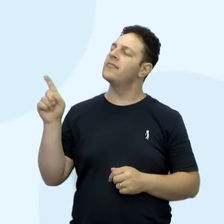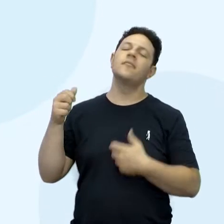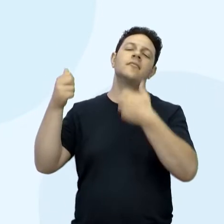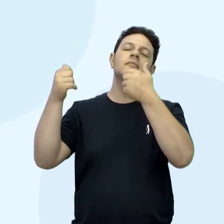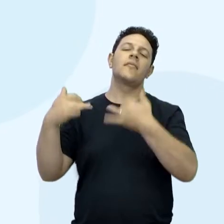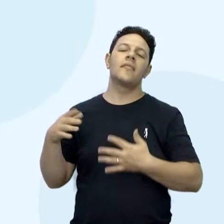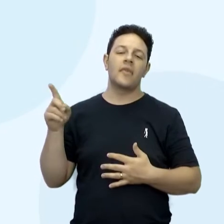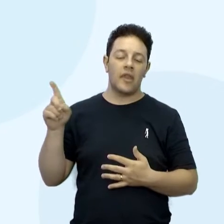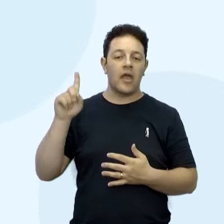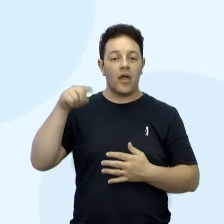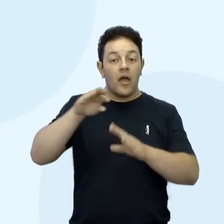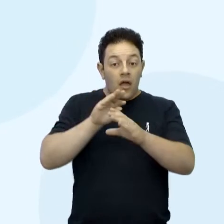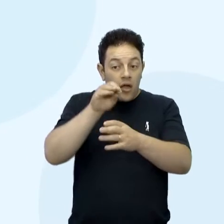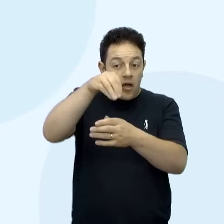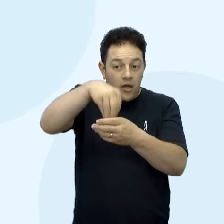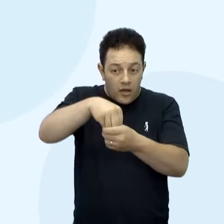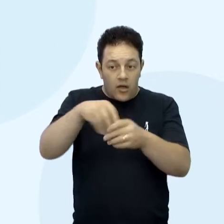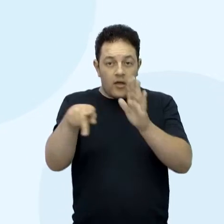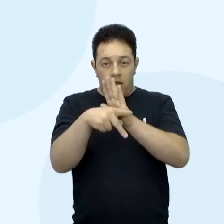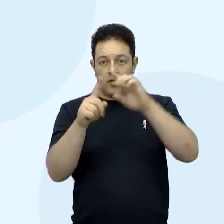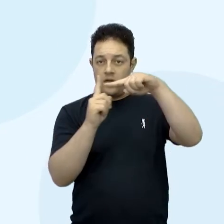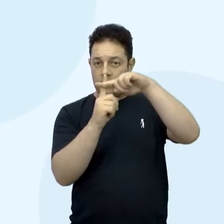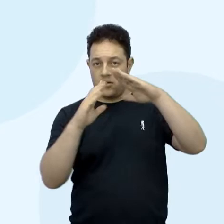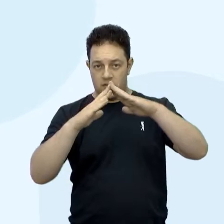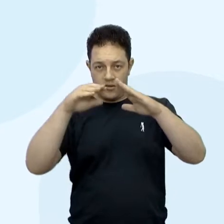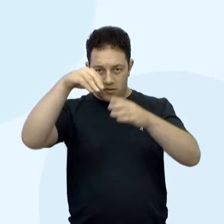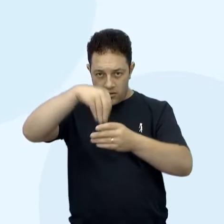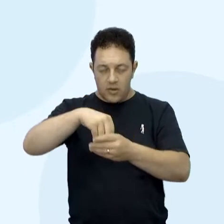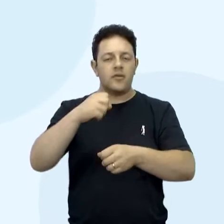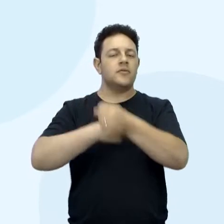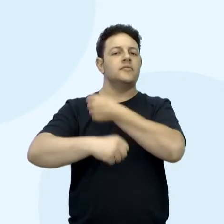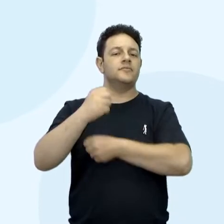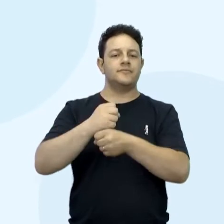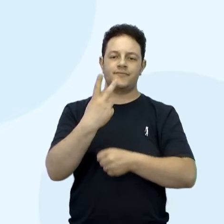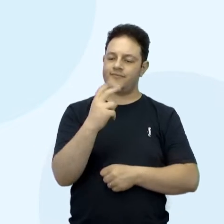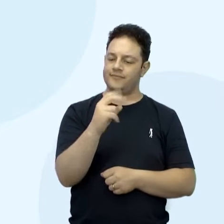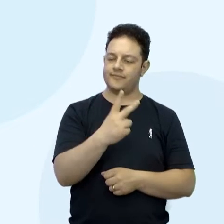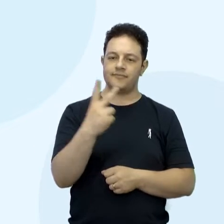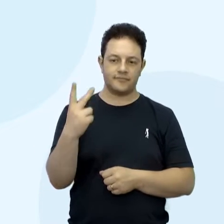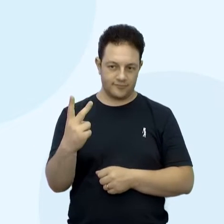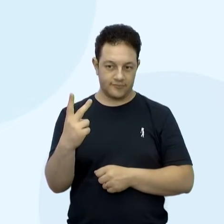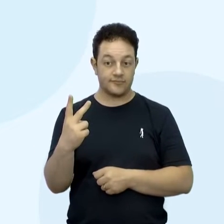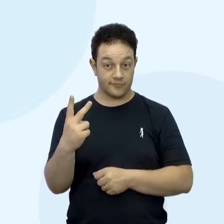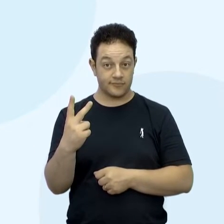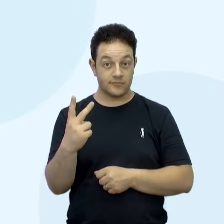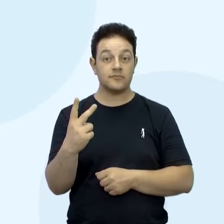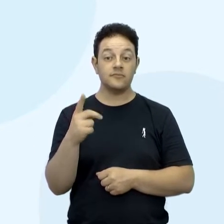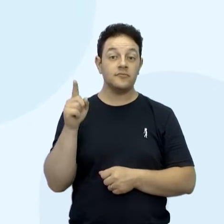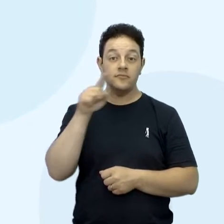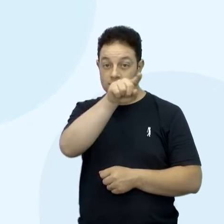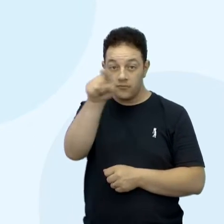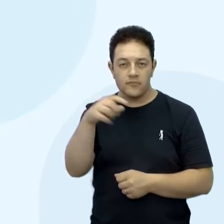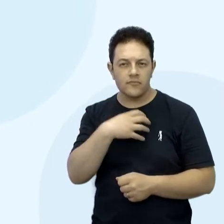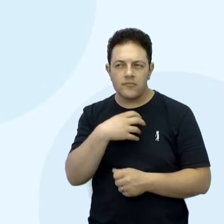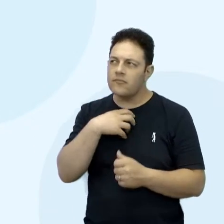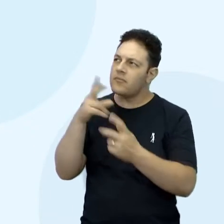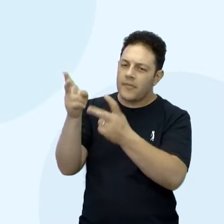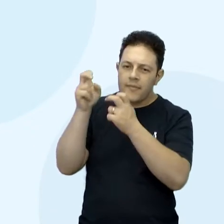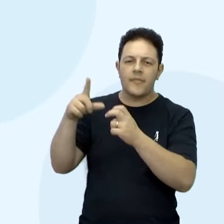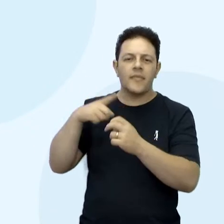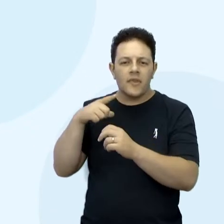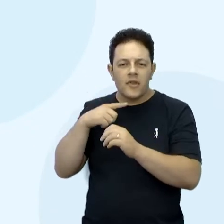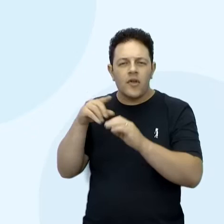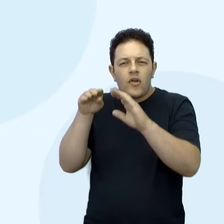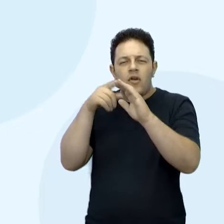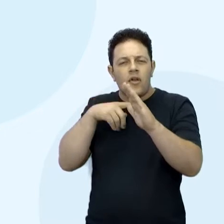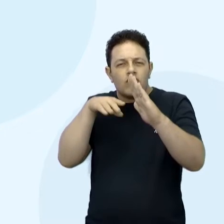Então, nós temos aqui a parte interna da catedral no ano de 2022, tá? E se vocês perceberem bem lá no fundo